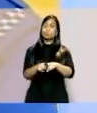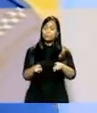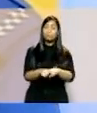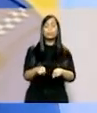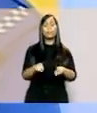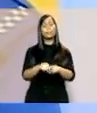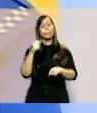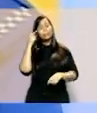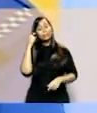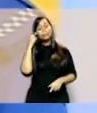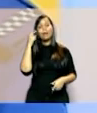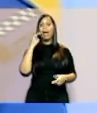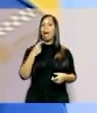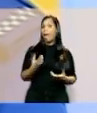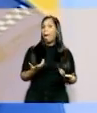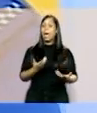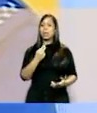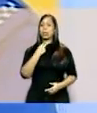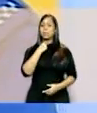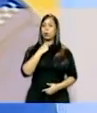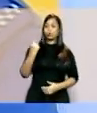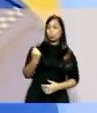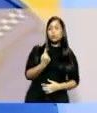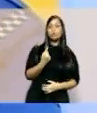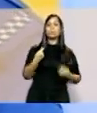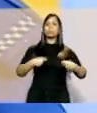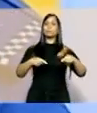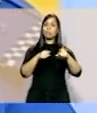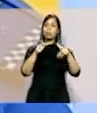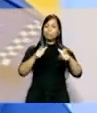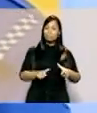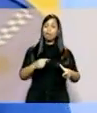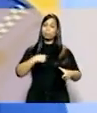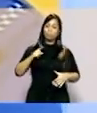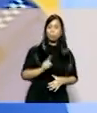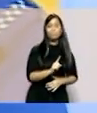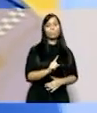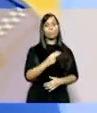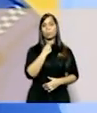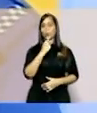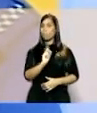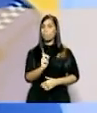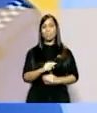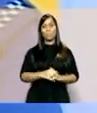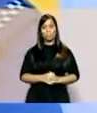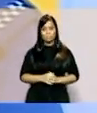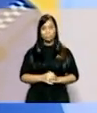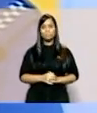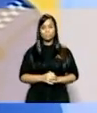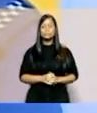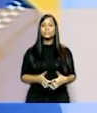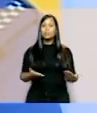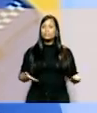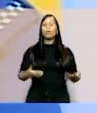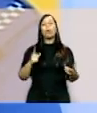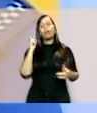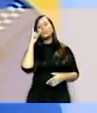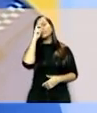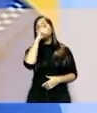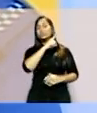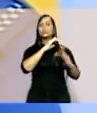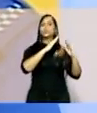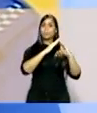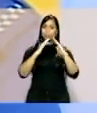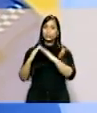até pensar, não, já que ele não pode me invadir, eu tenho que ir até um determinado ponto para não invadir a dele. E assim por diante. É muito complicado a questão de